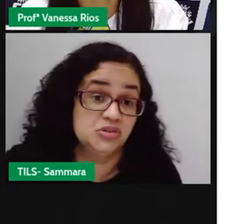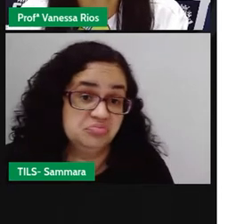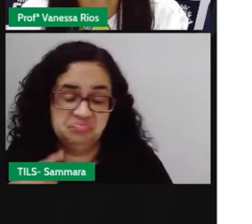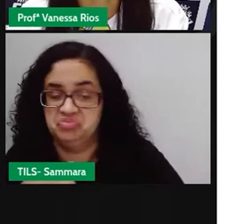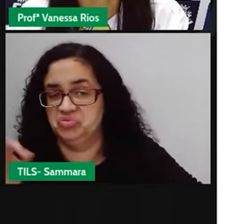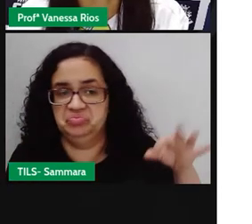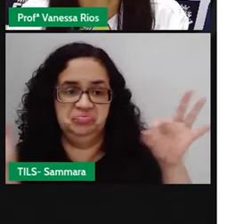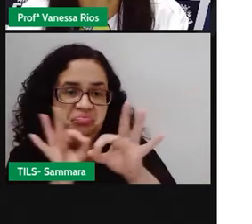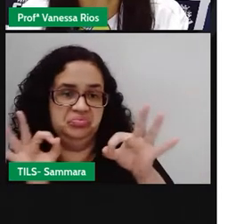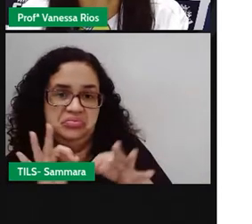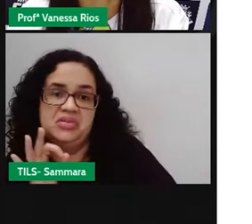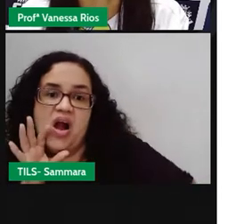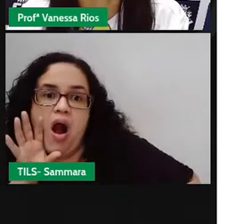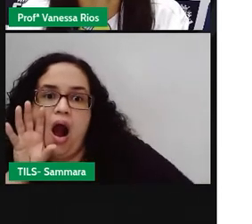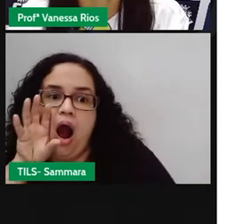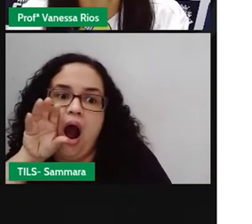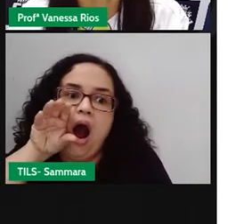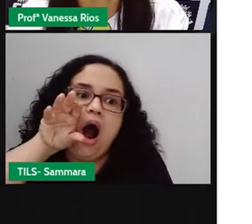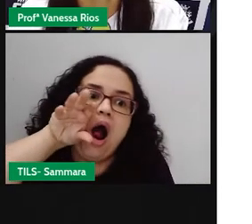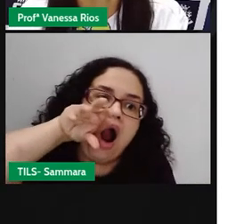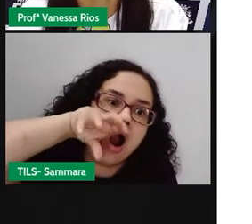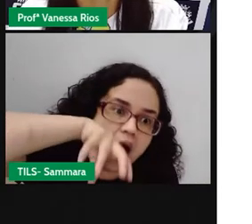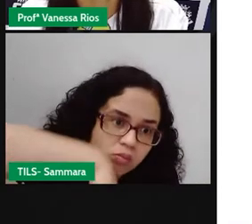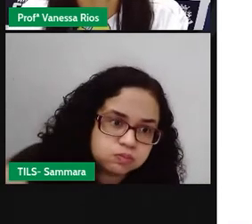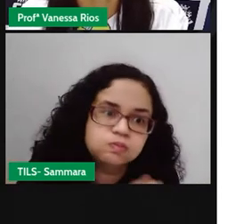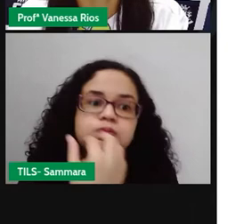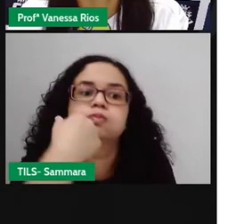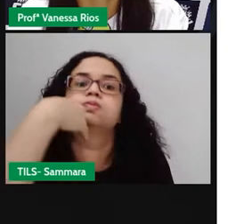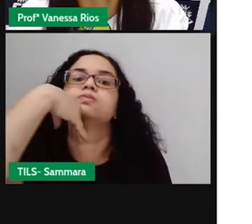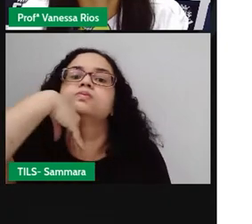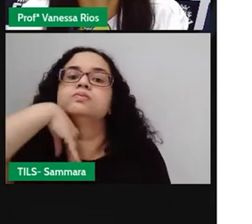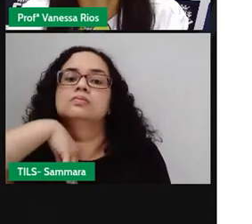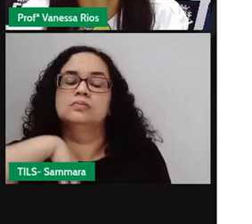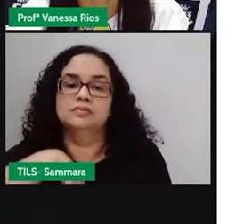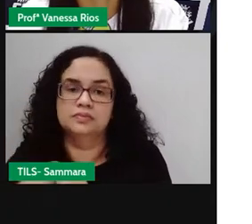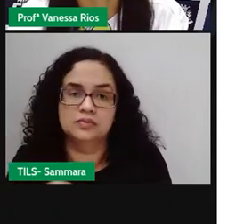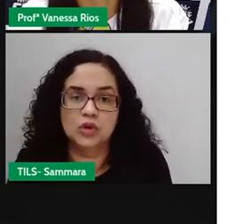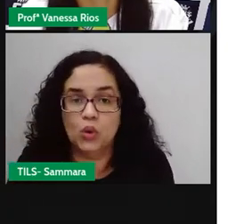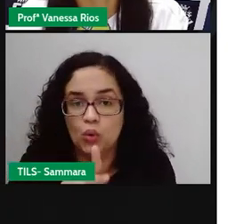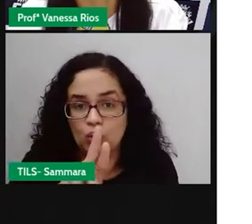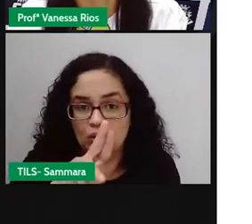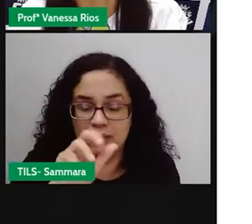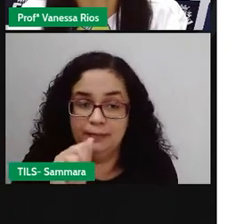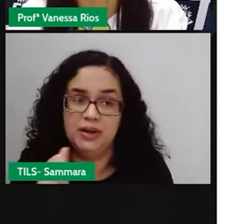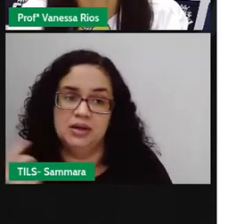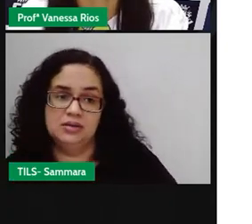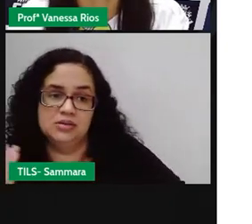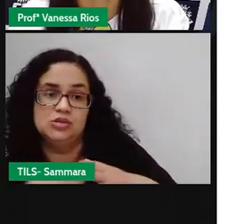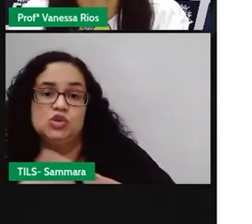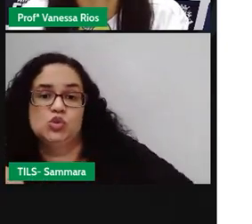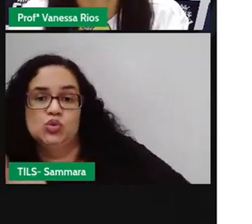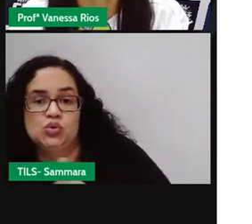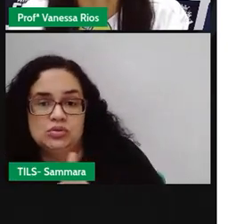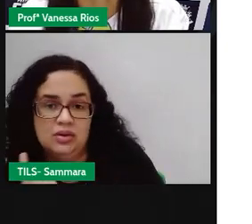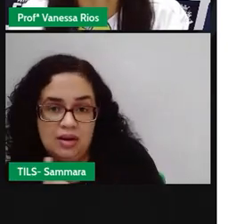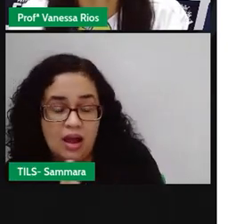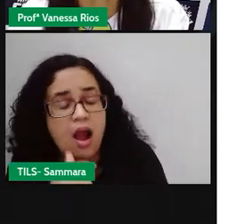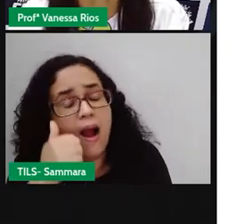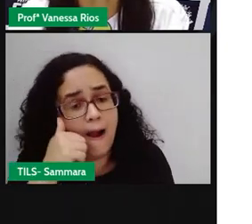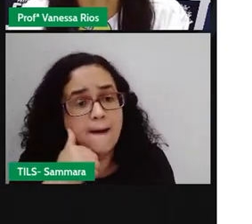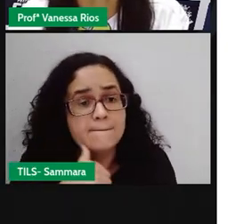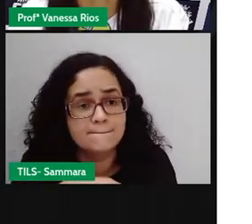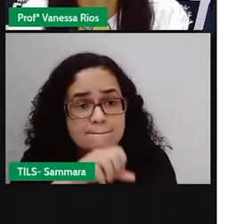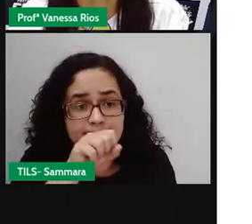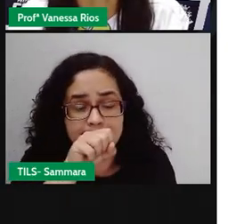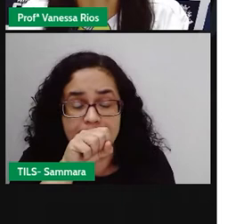O bicho, não vendo ninguém, engoliu ela. Nisto, Cubá chegou em casa sozinho. A